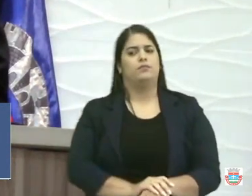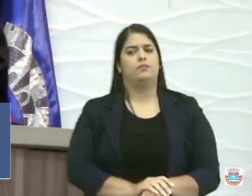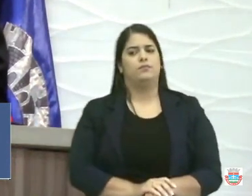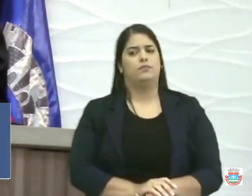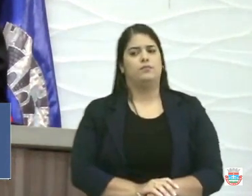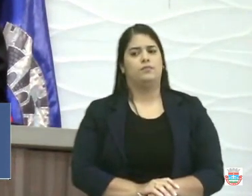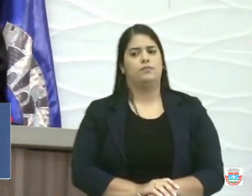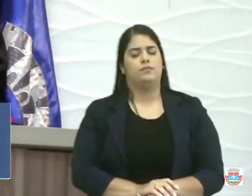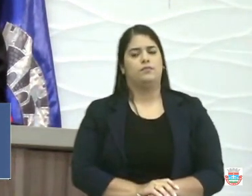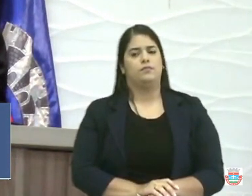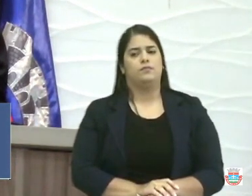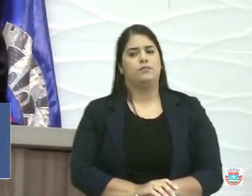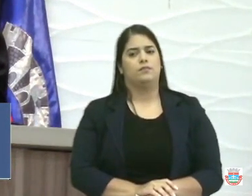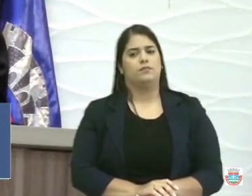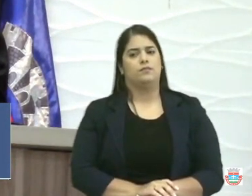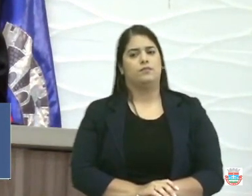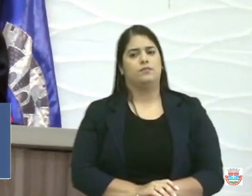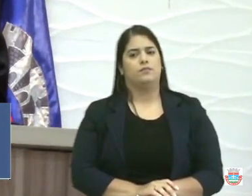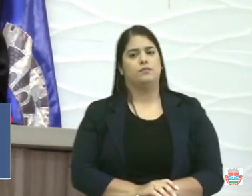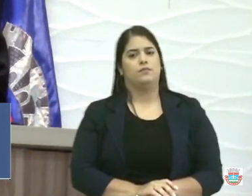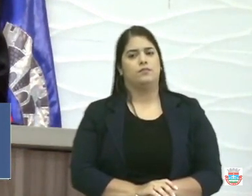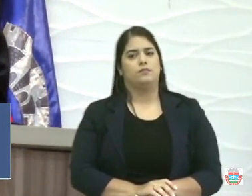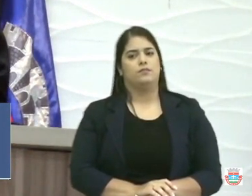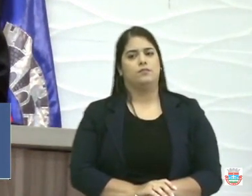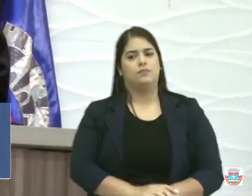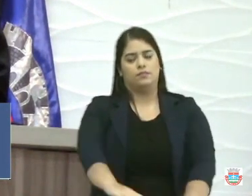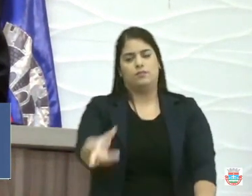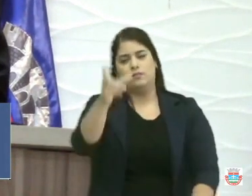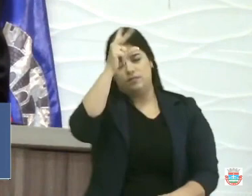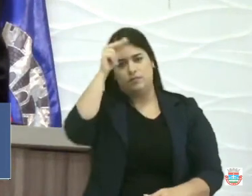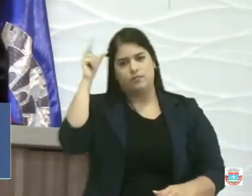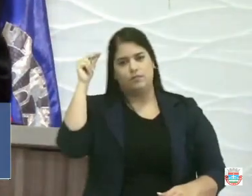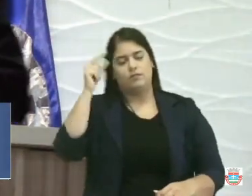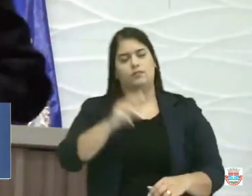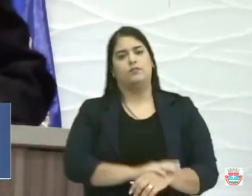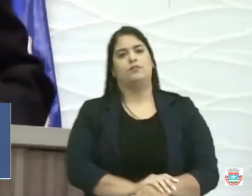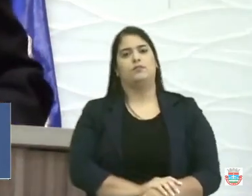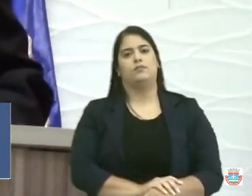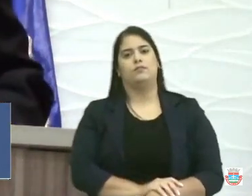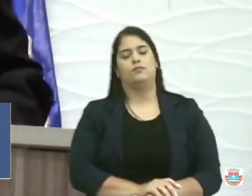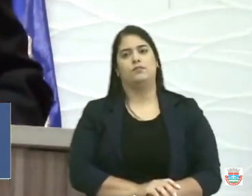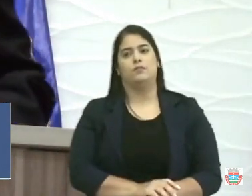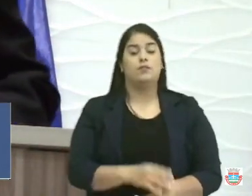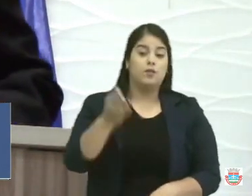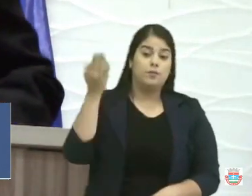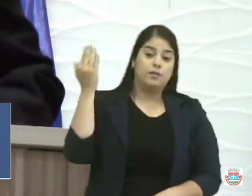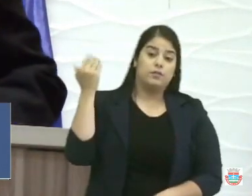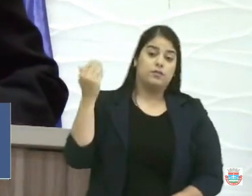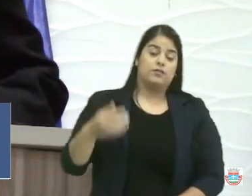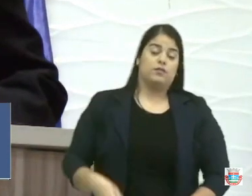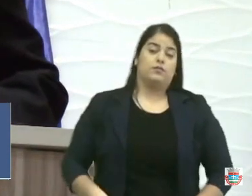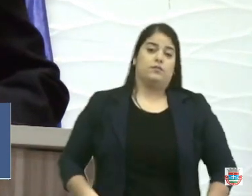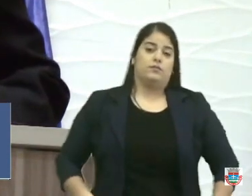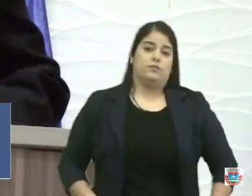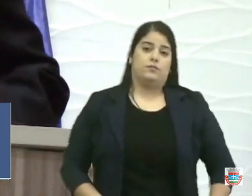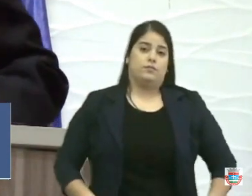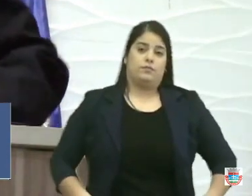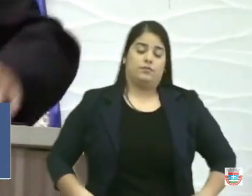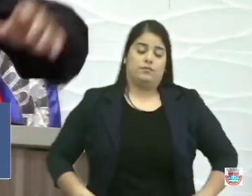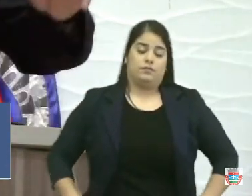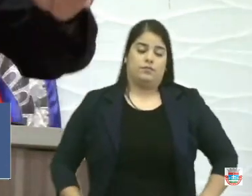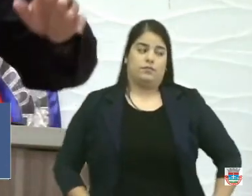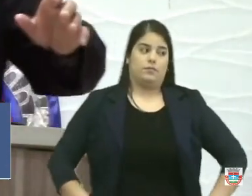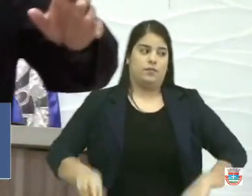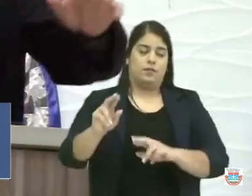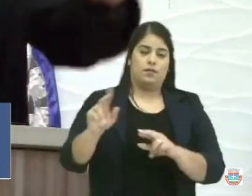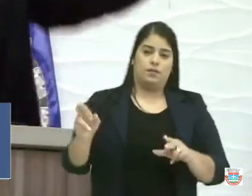Só para quê? Para tomar conta da prefeitura. Aí eu tirei o senhor da ética, que eu não sou da sua qualidade, tá certo? Eu